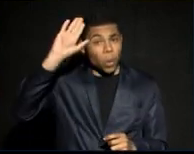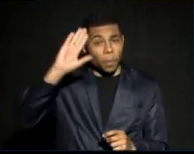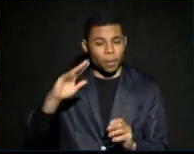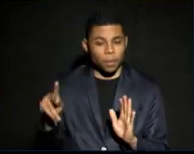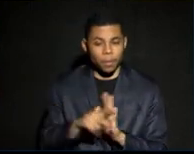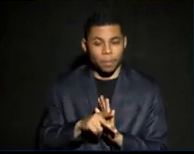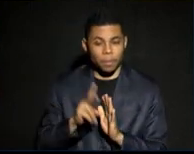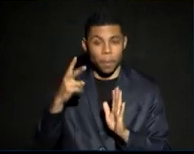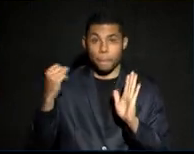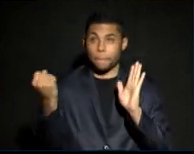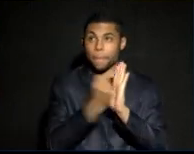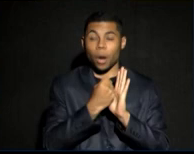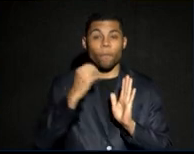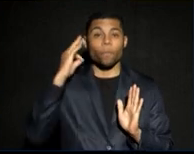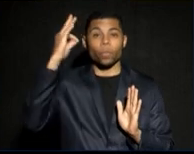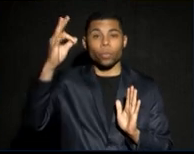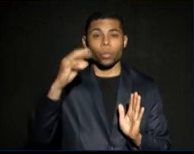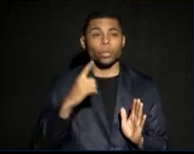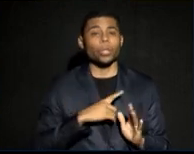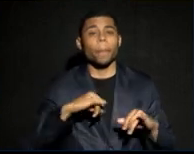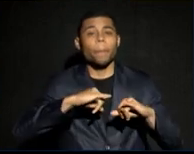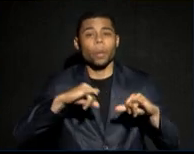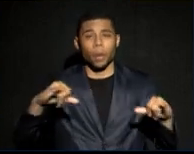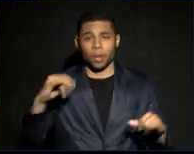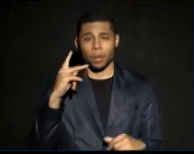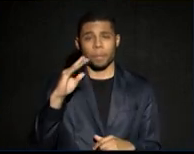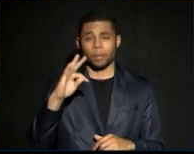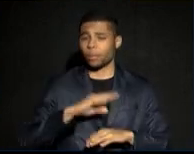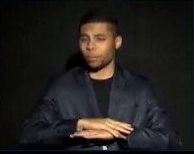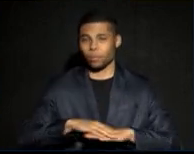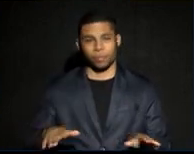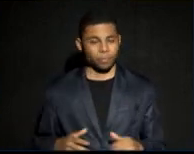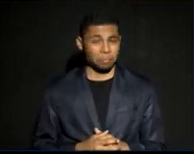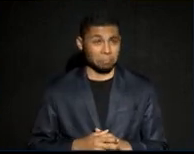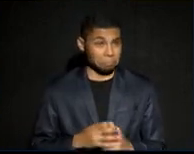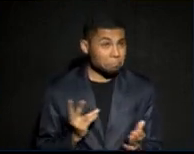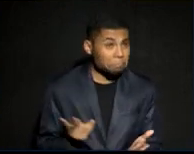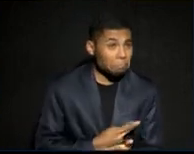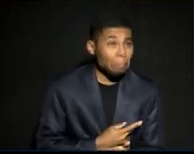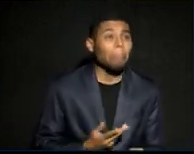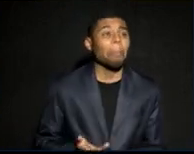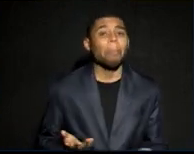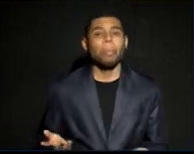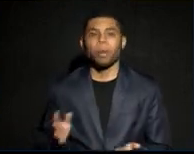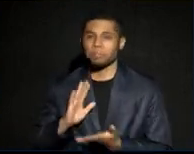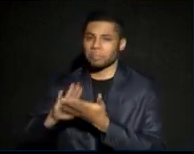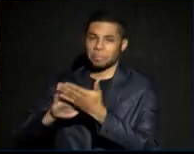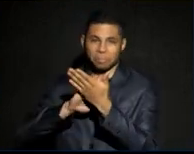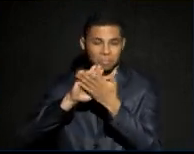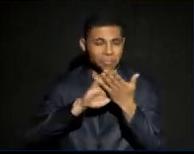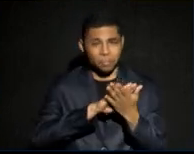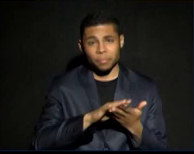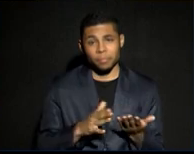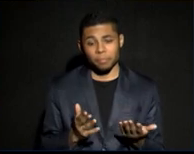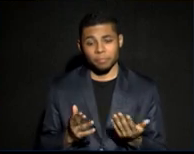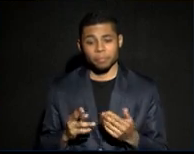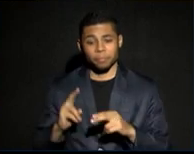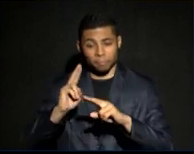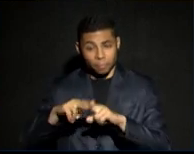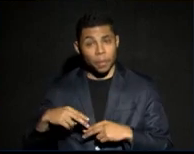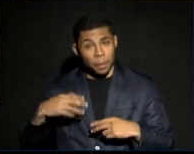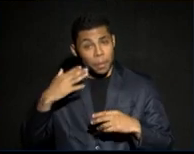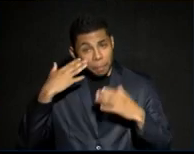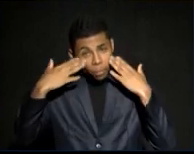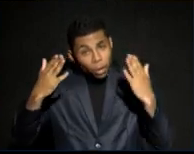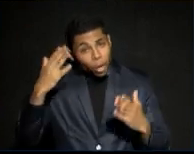prometido na campanha o arco do Futuro só tinha na propaganda do PT na realidade não aconteceu nada em relação a Arco do futuro então nós vamos